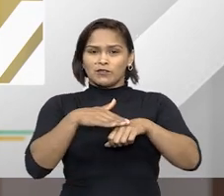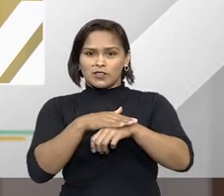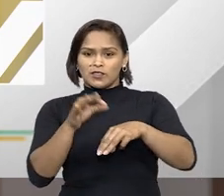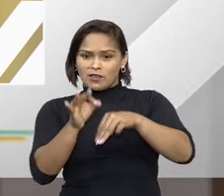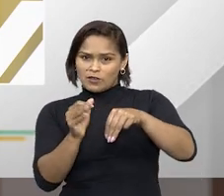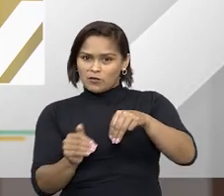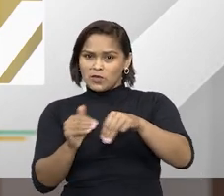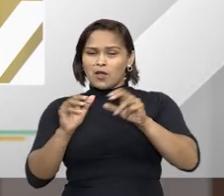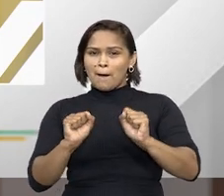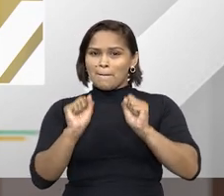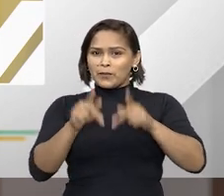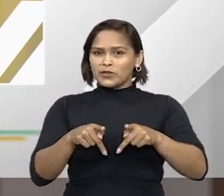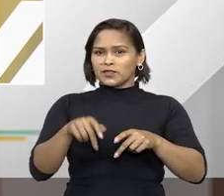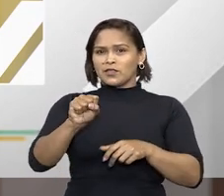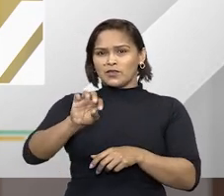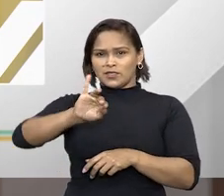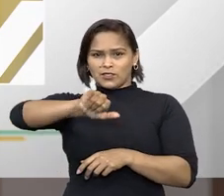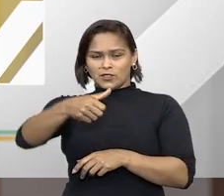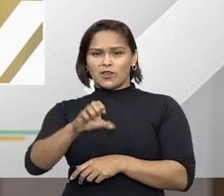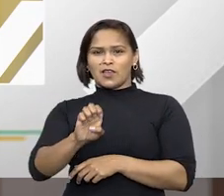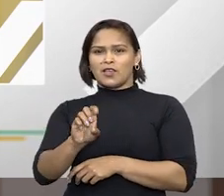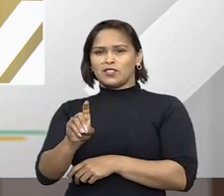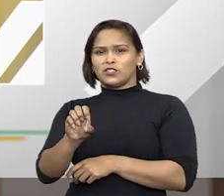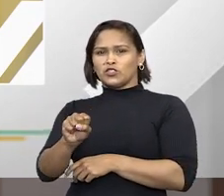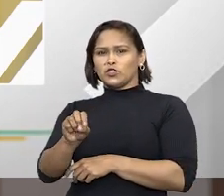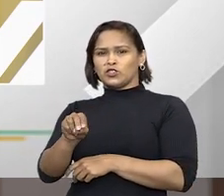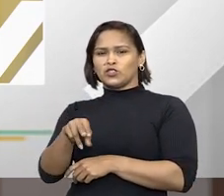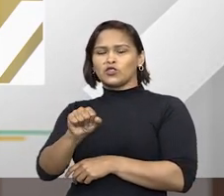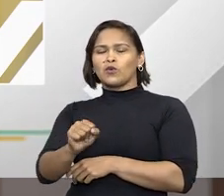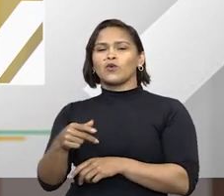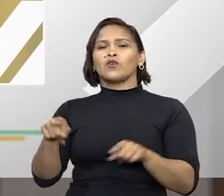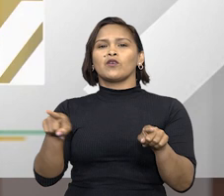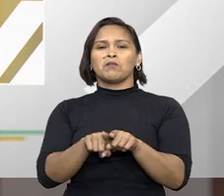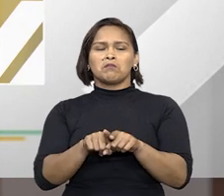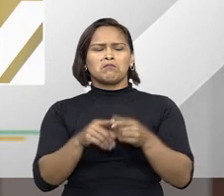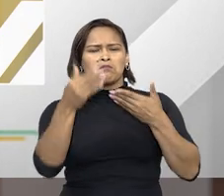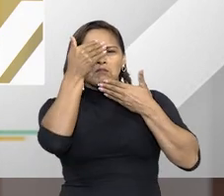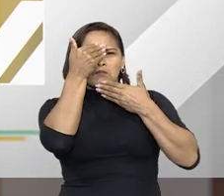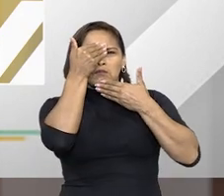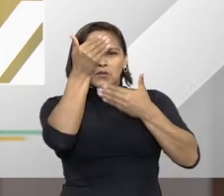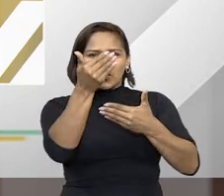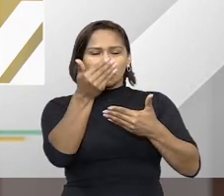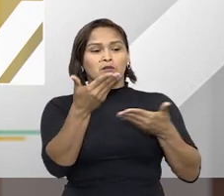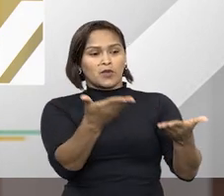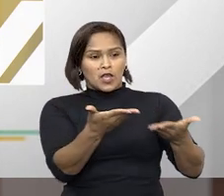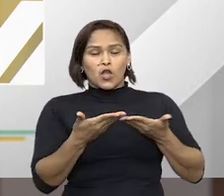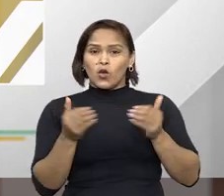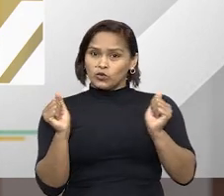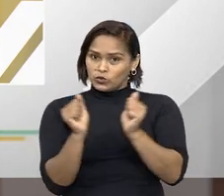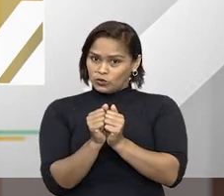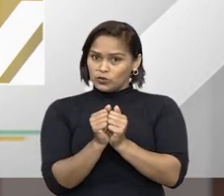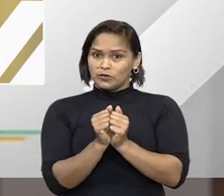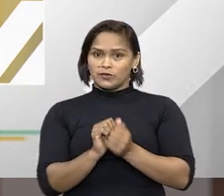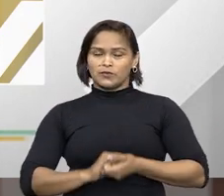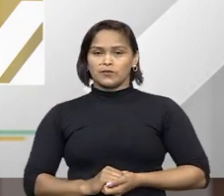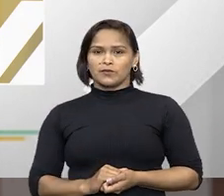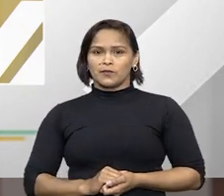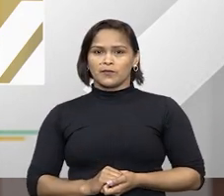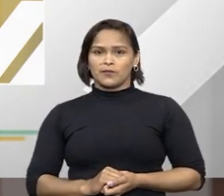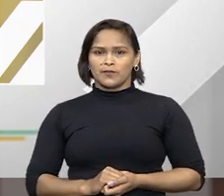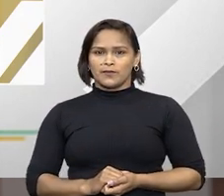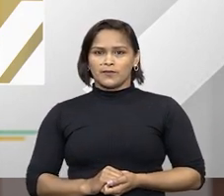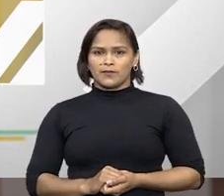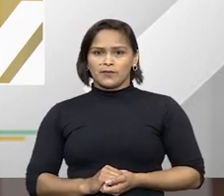ministro aposentado do STJ, Edson Vidigal. Ministro, muito obrigado por estar aqui com a gente hoje.